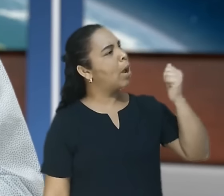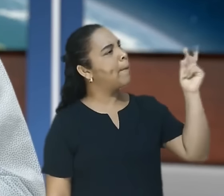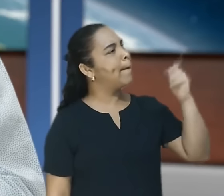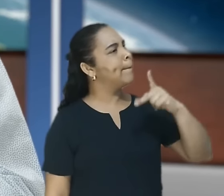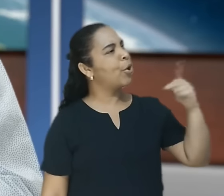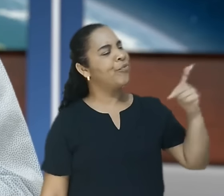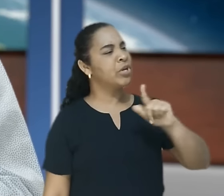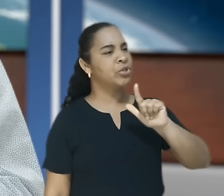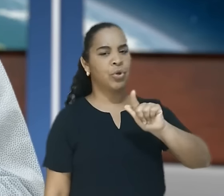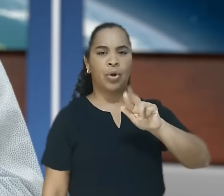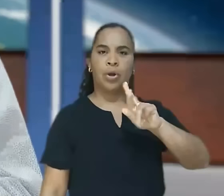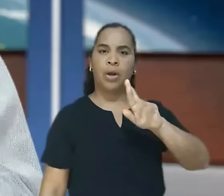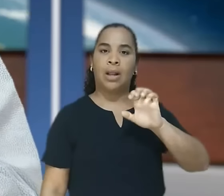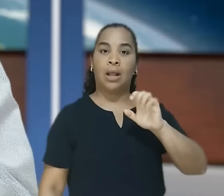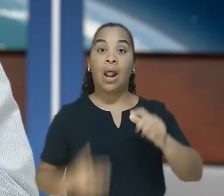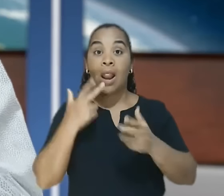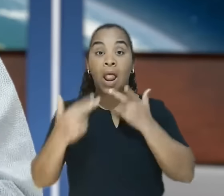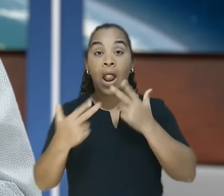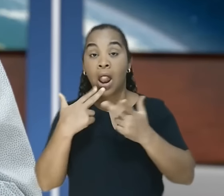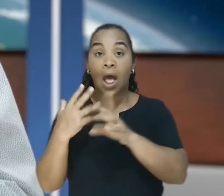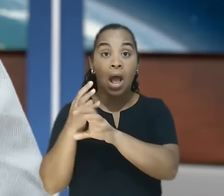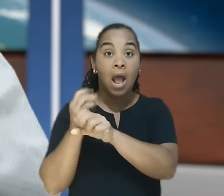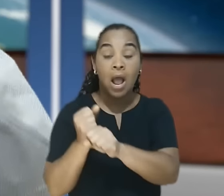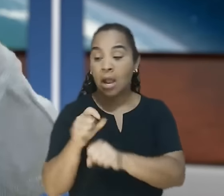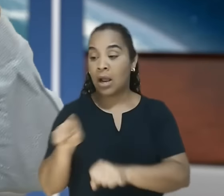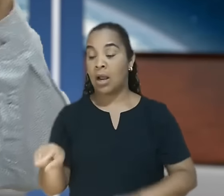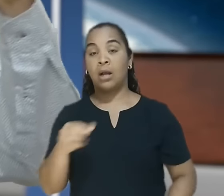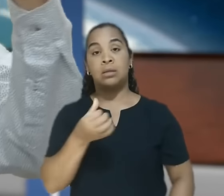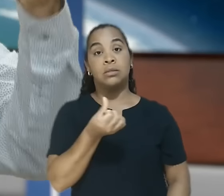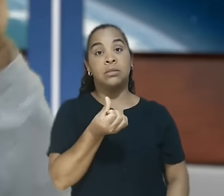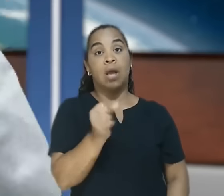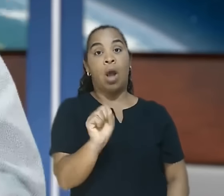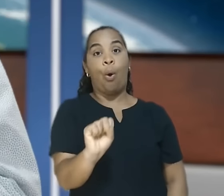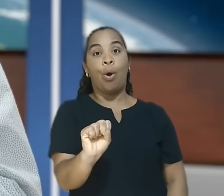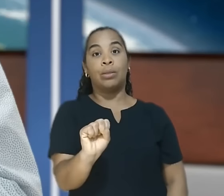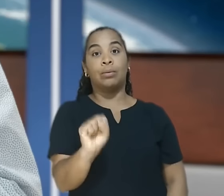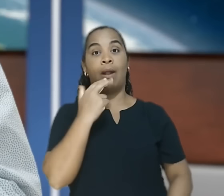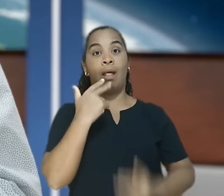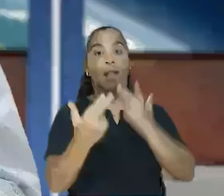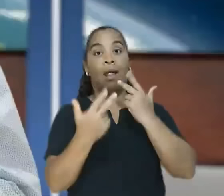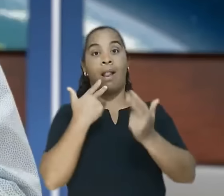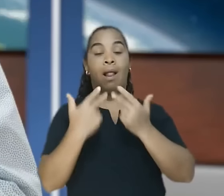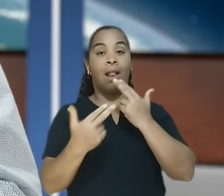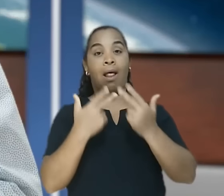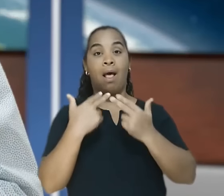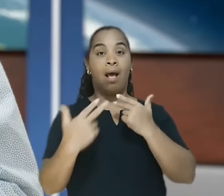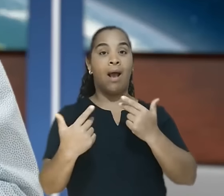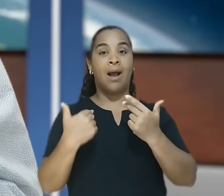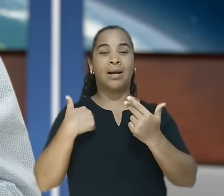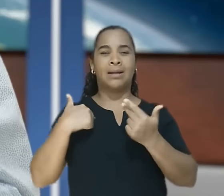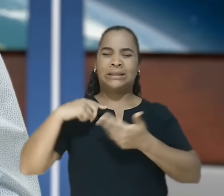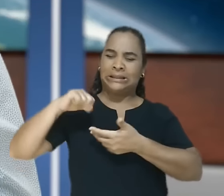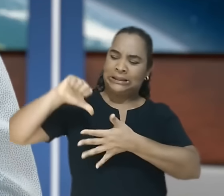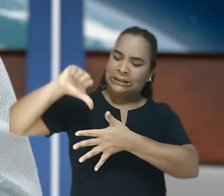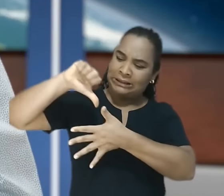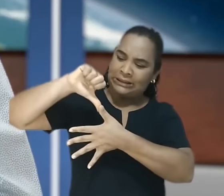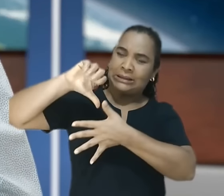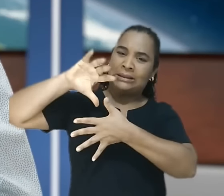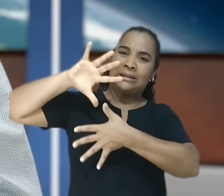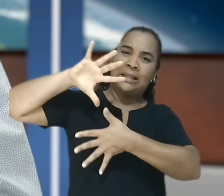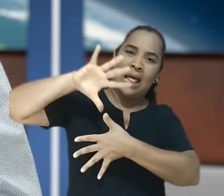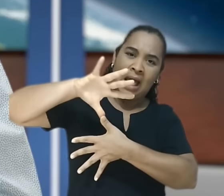68 idiomas Naturalmente o tupi Vários outros idiomas Da América Latina Da Corrida Dos Andes E